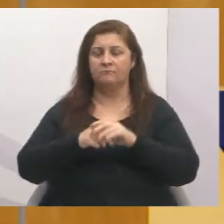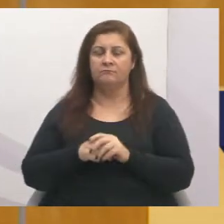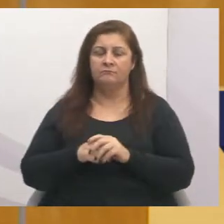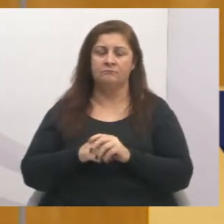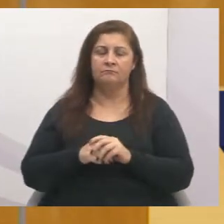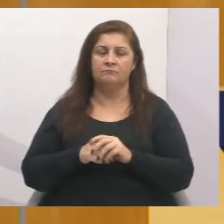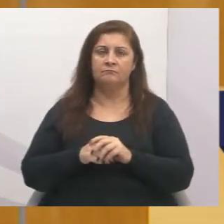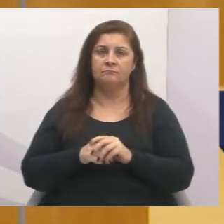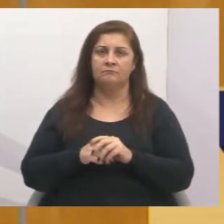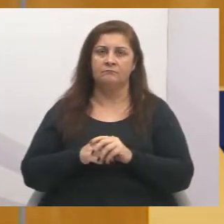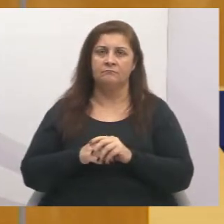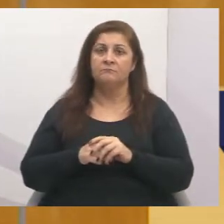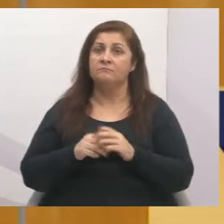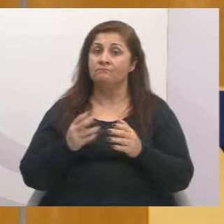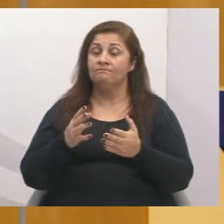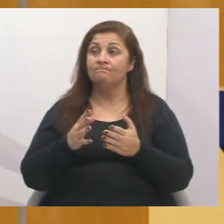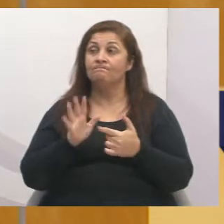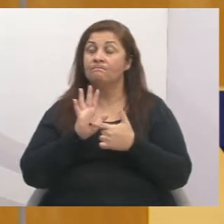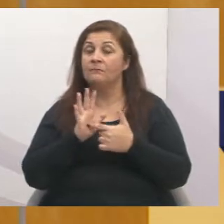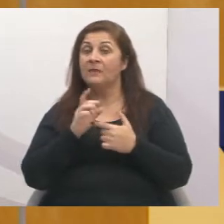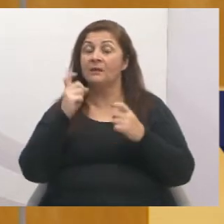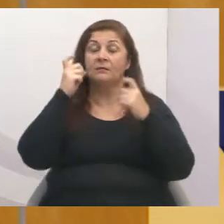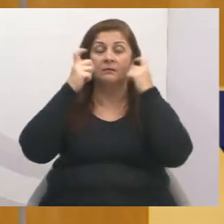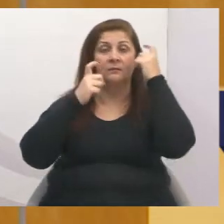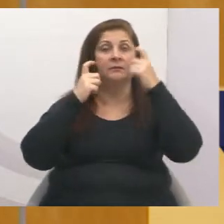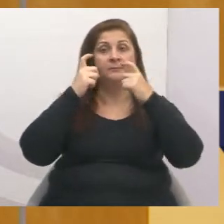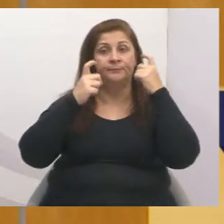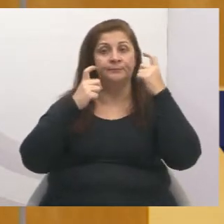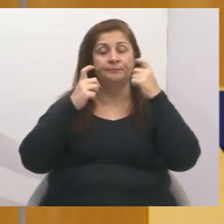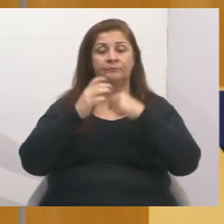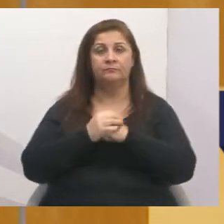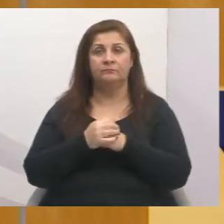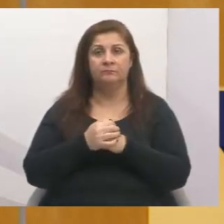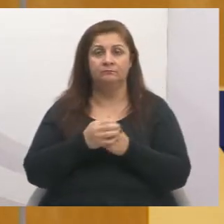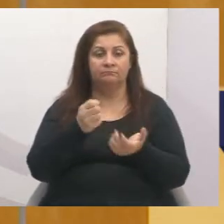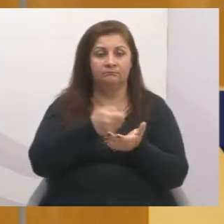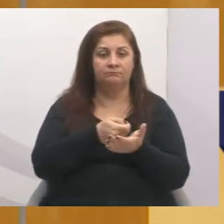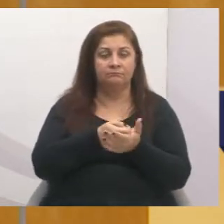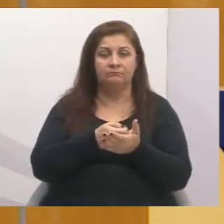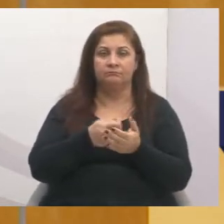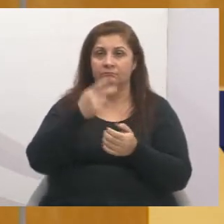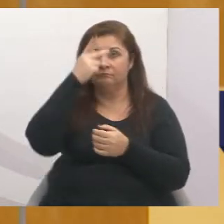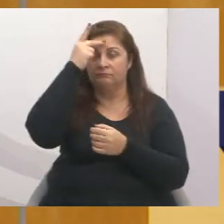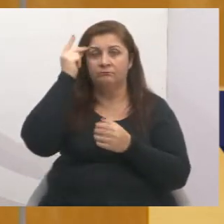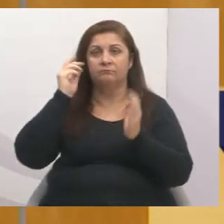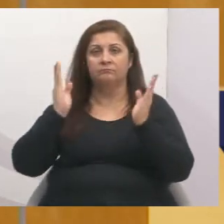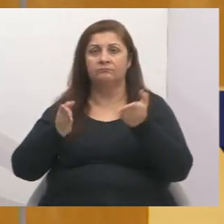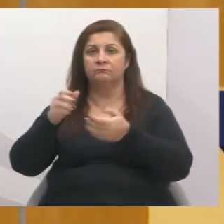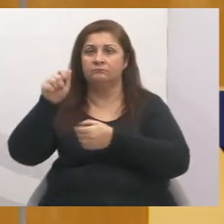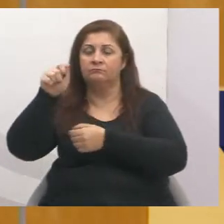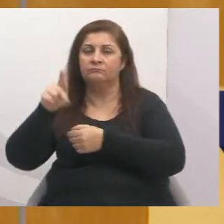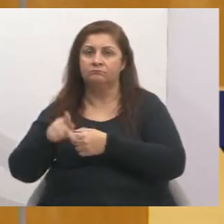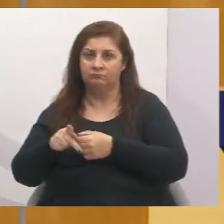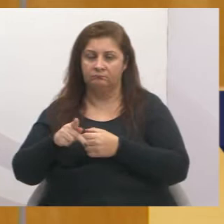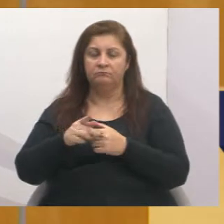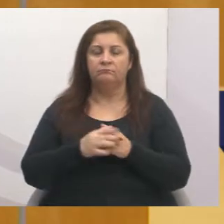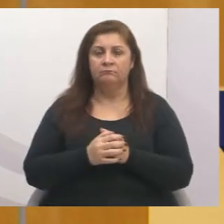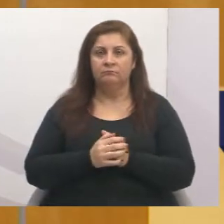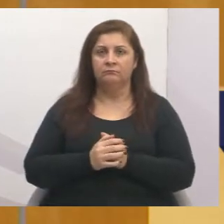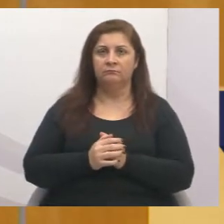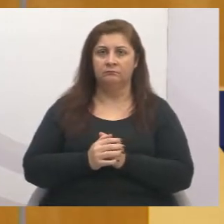geral, demonstraram bastante preocupações com a contribuição de inativos, servidores e pensionistas,